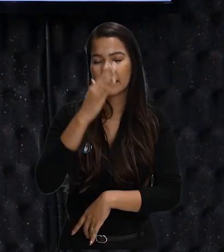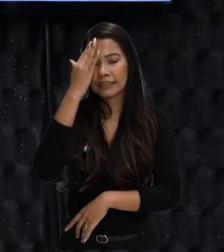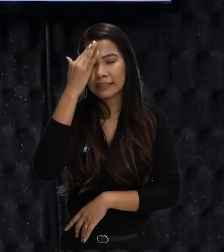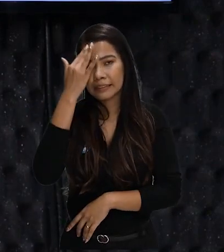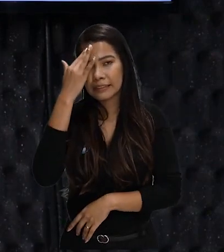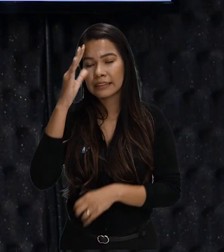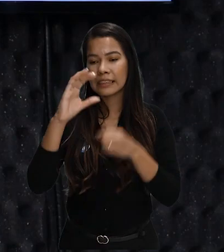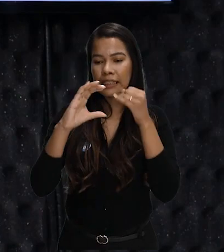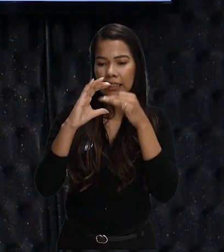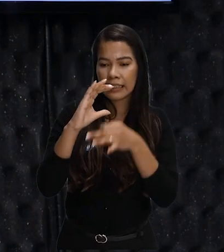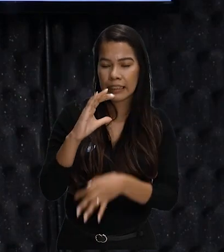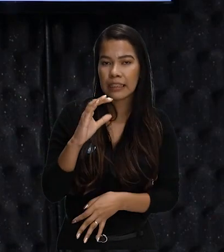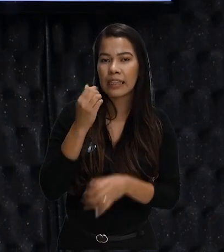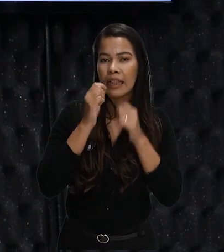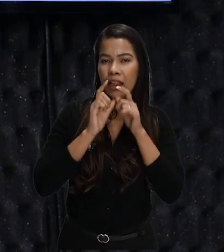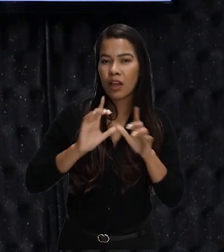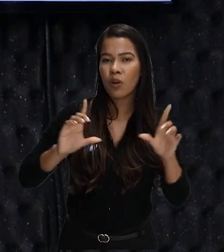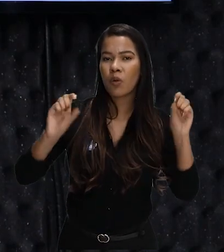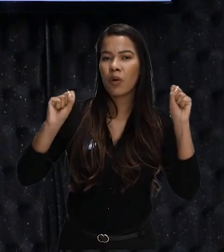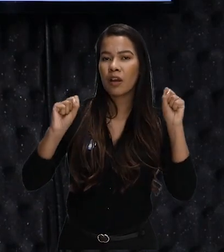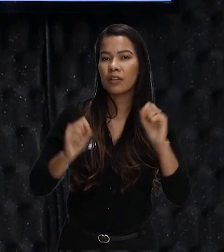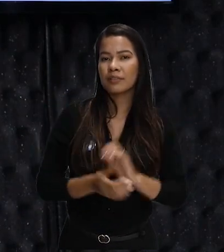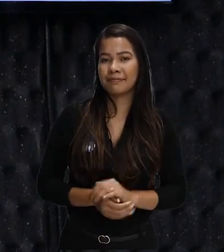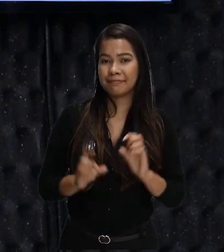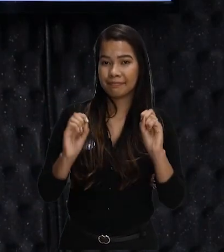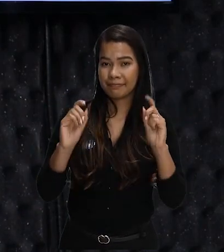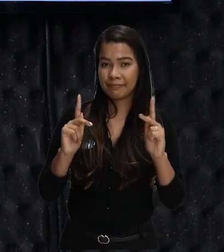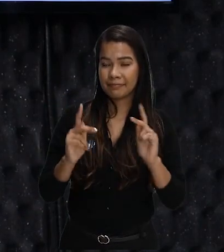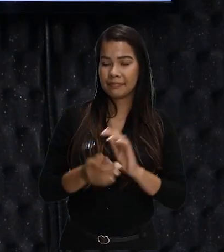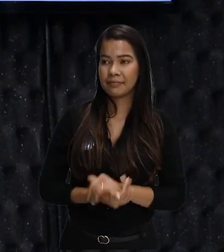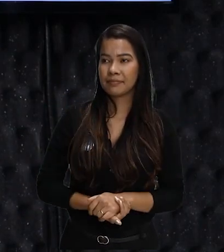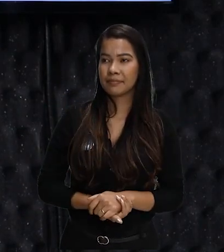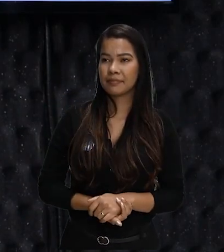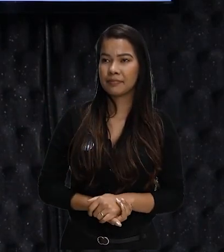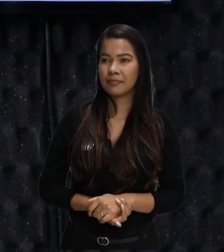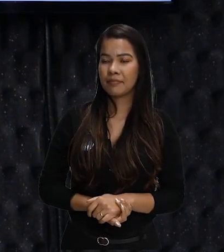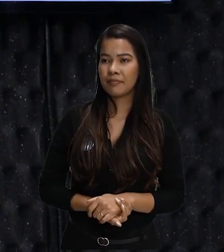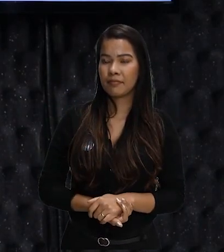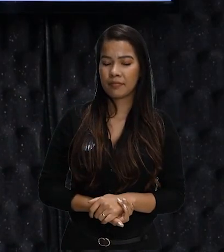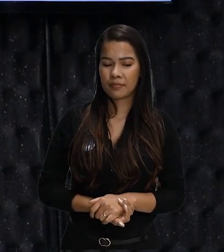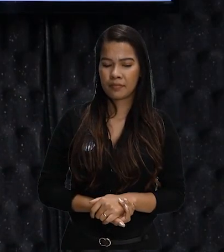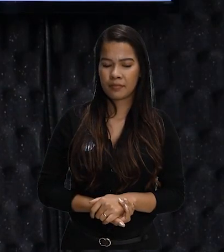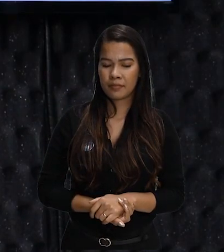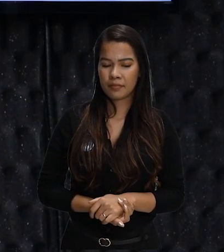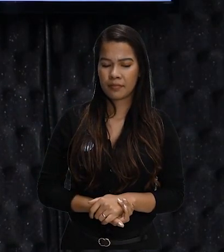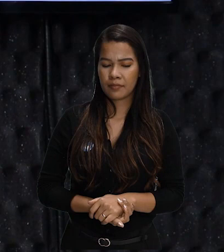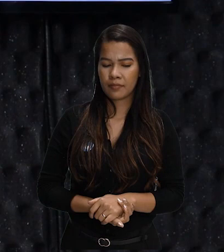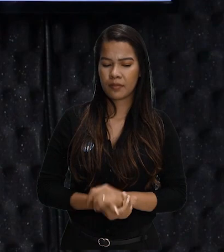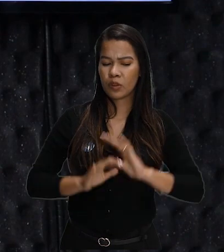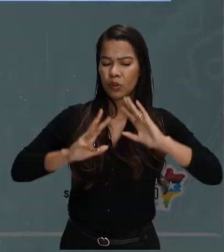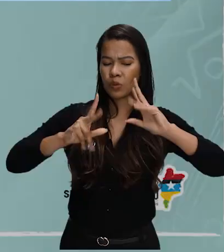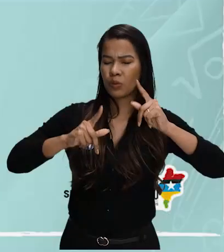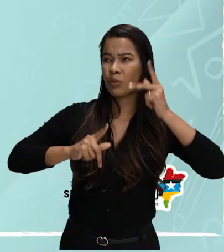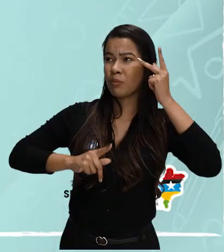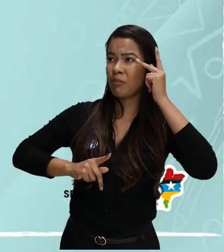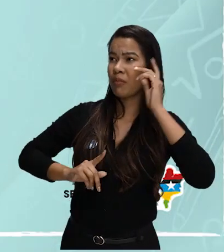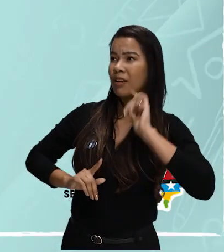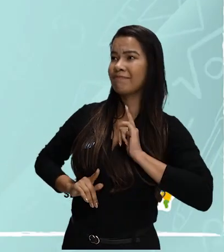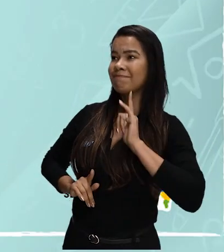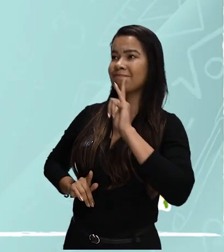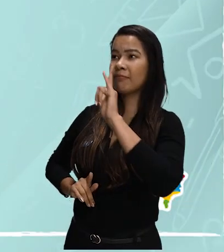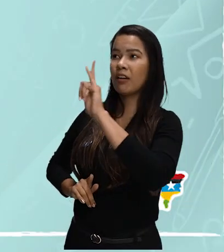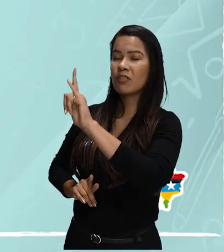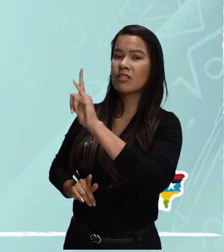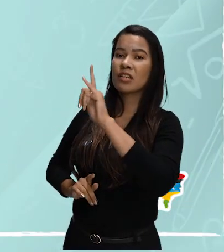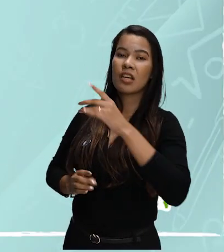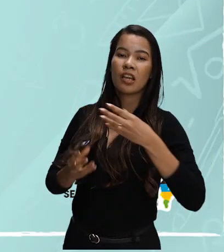a característica dessa linguagem trovadoresca. Volta para cá. Tudo para te amar uma vez.